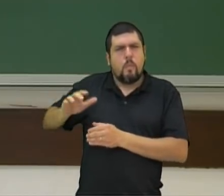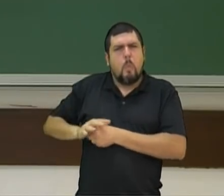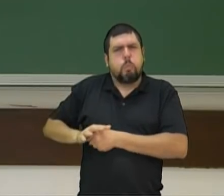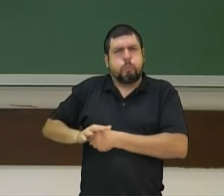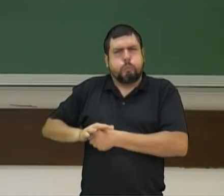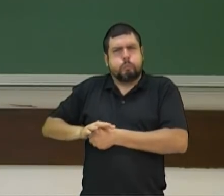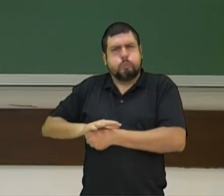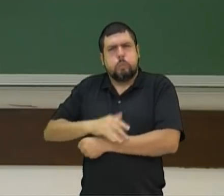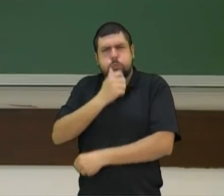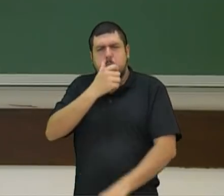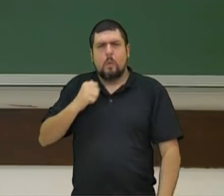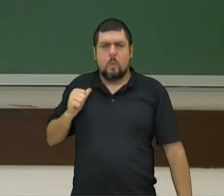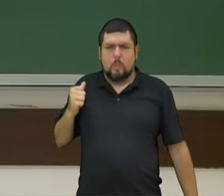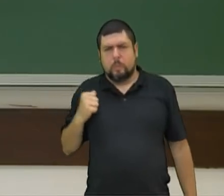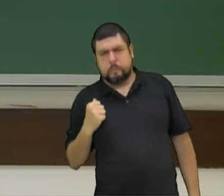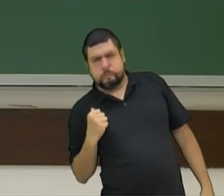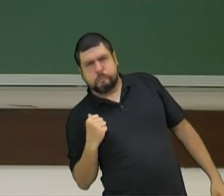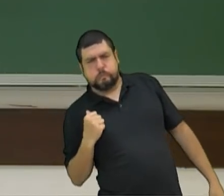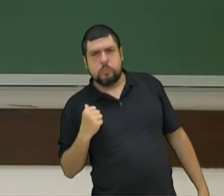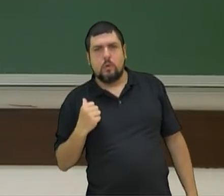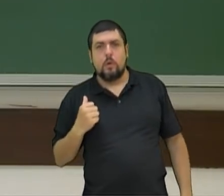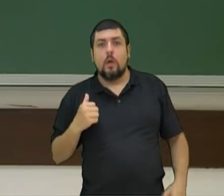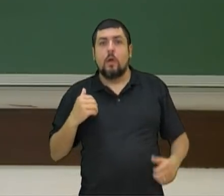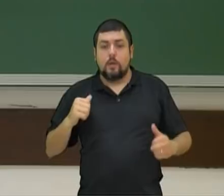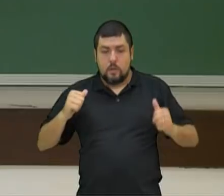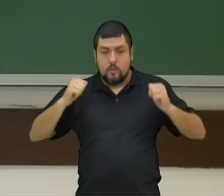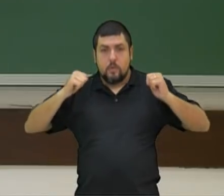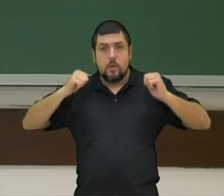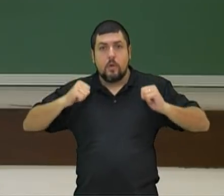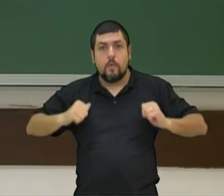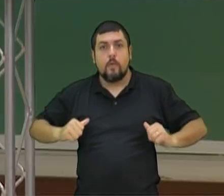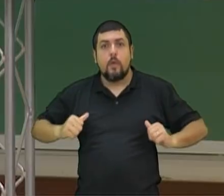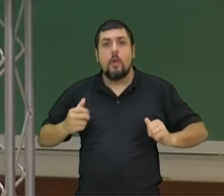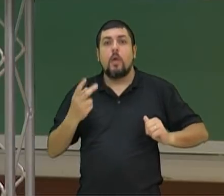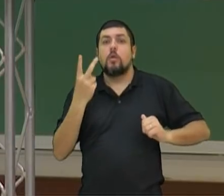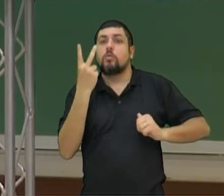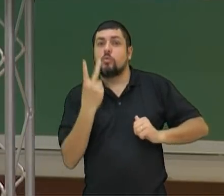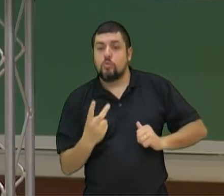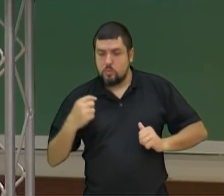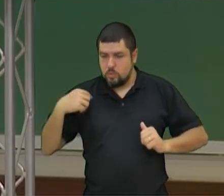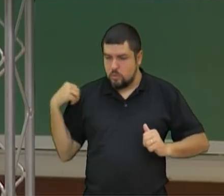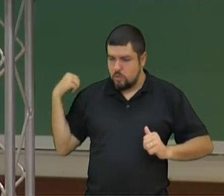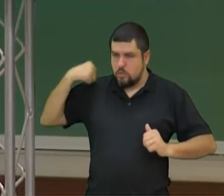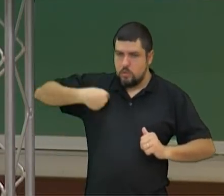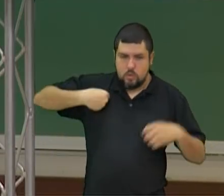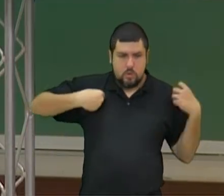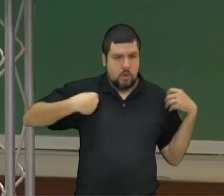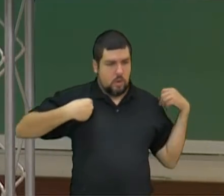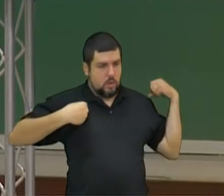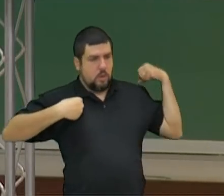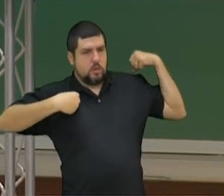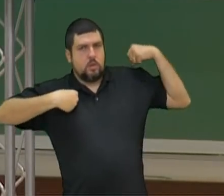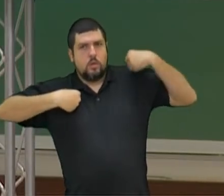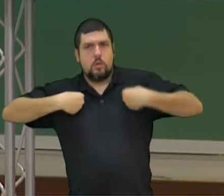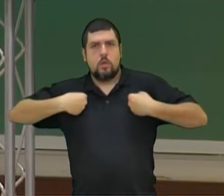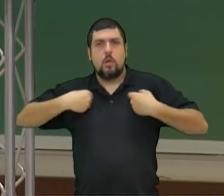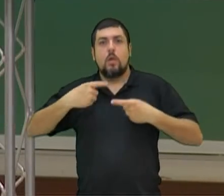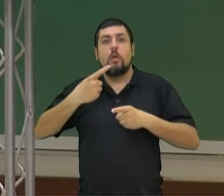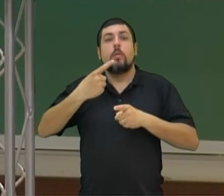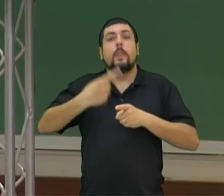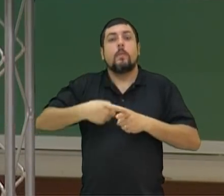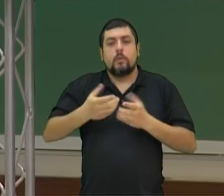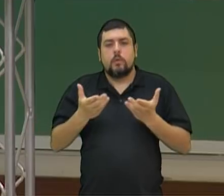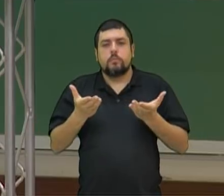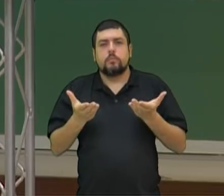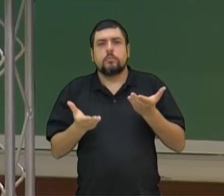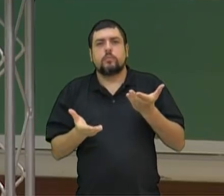coluna. Por isso que a mochila tem duas alças, para cada ombro ter uma divisão, um equilíbrio